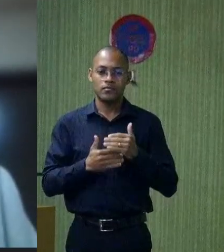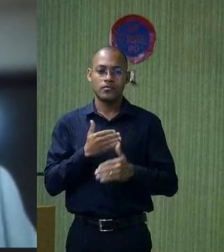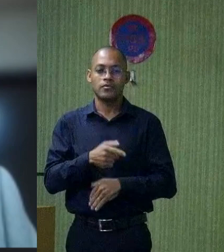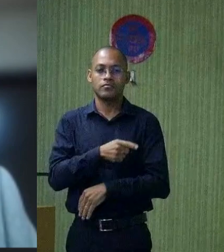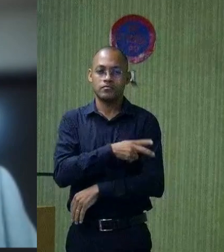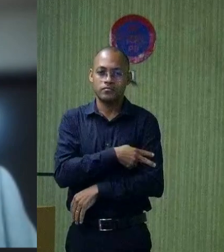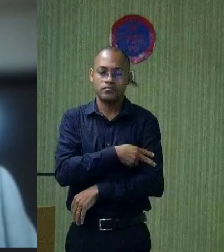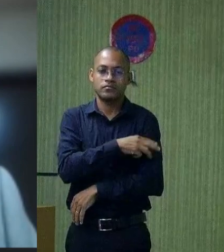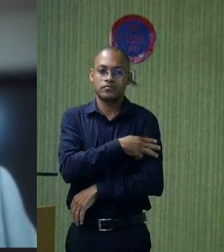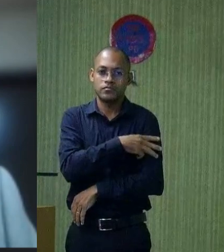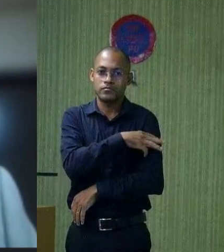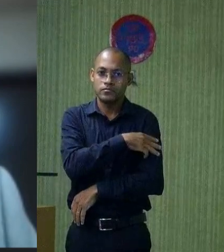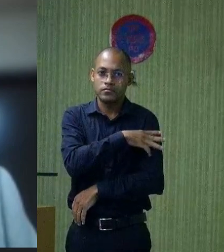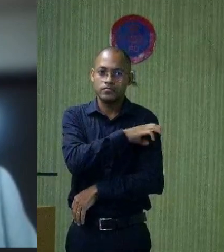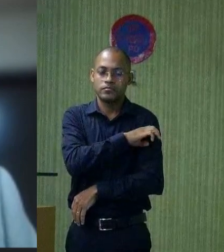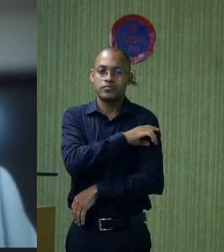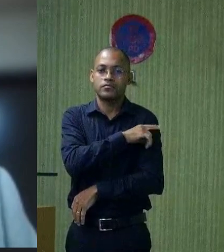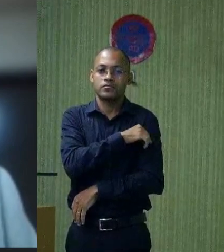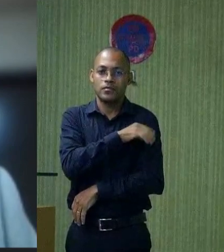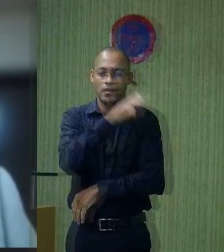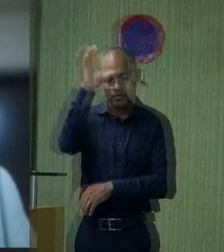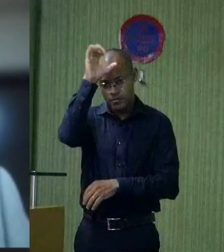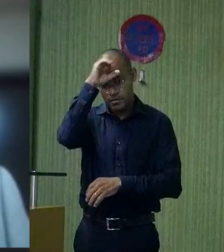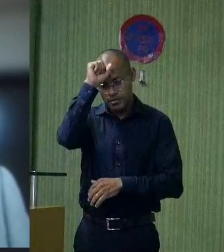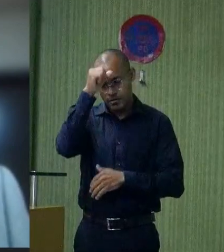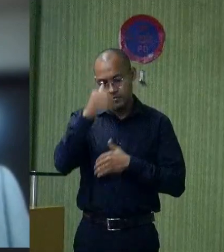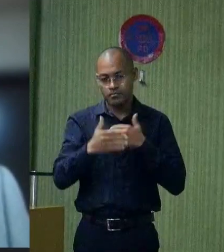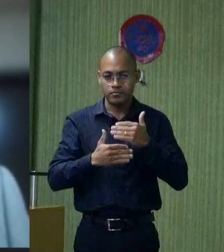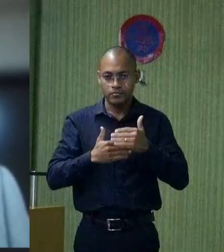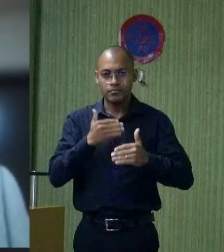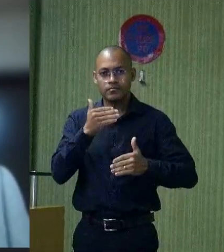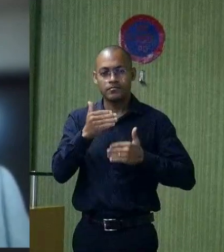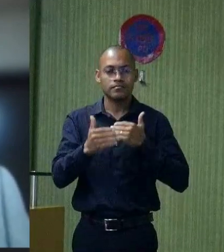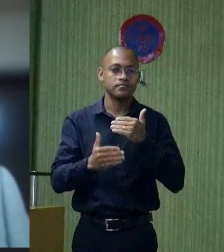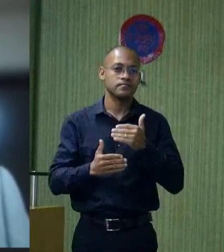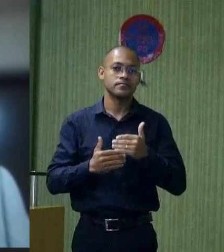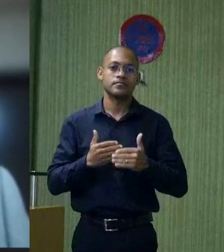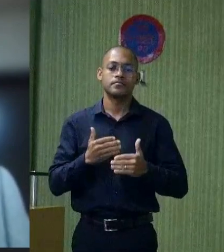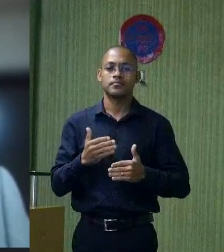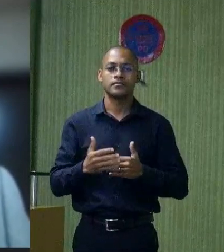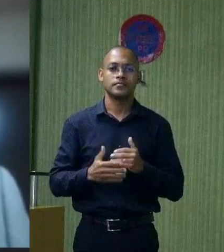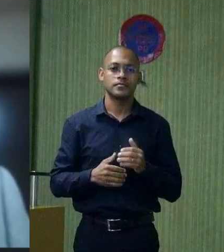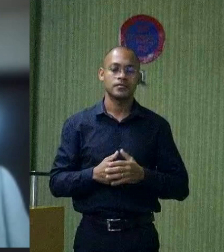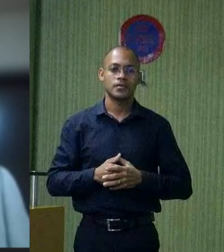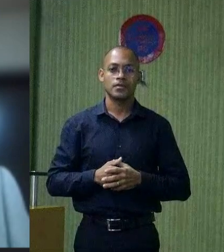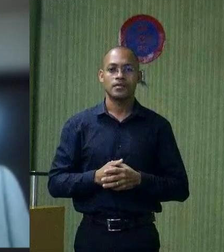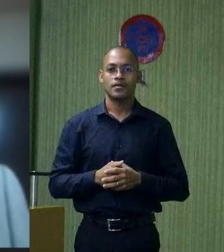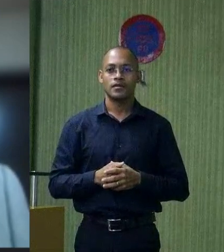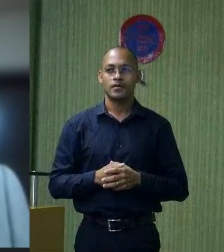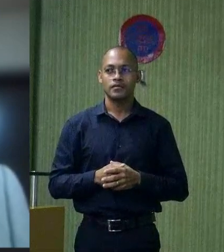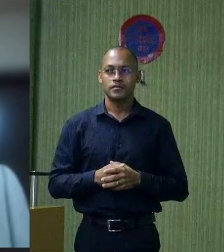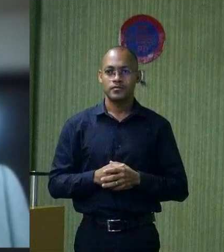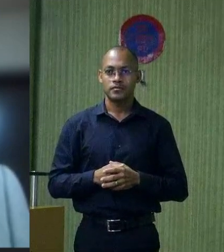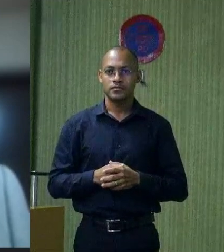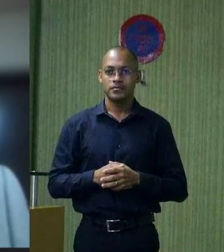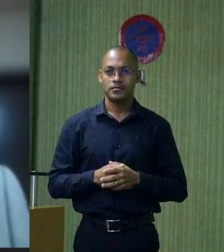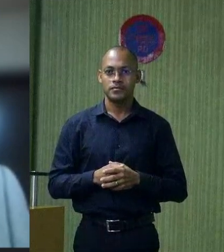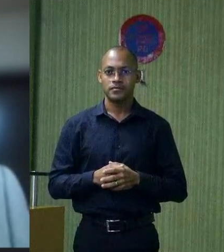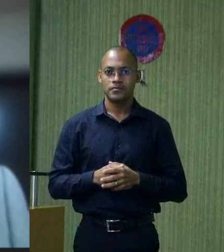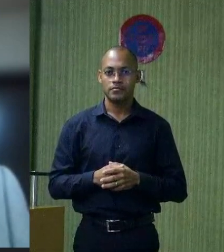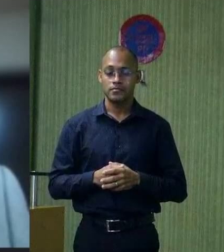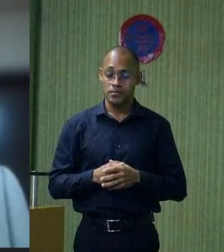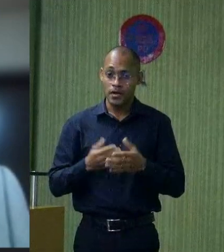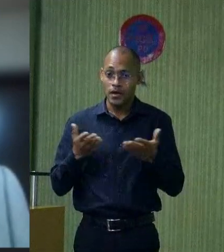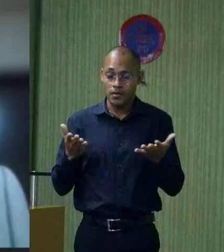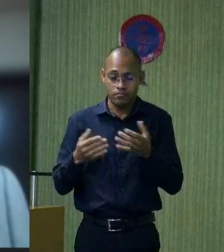aprendizagem lá no 5º ano e no ano ano assim como no ensino médio né Eh essa é uma